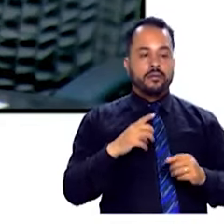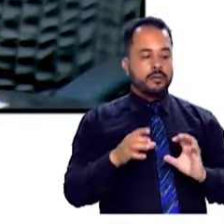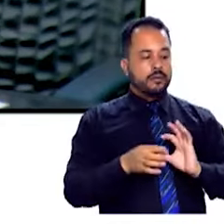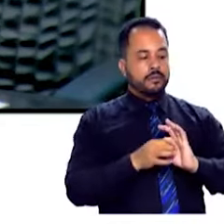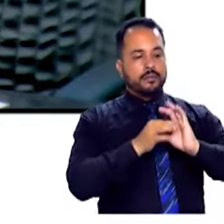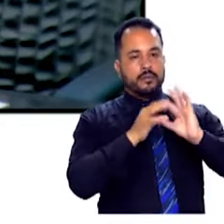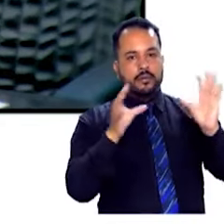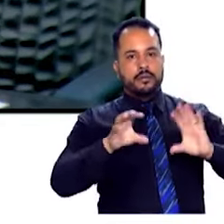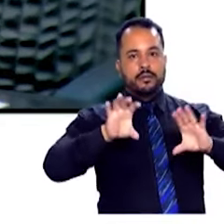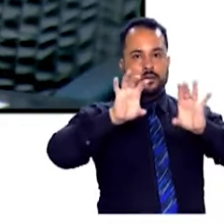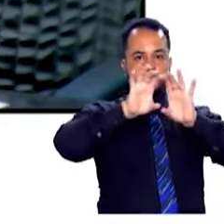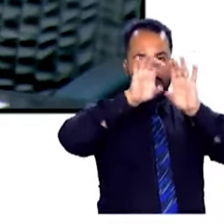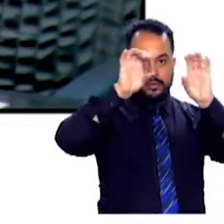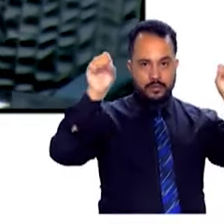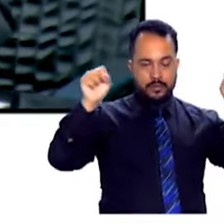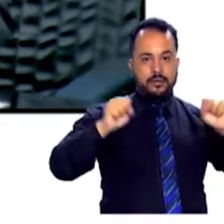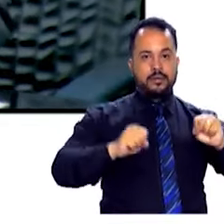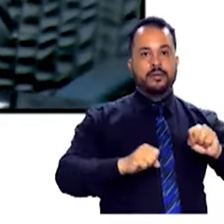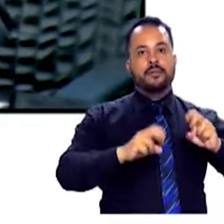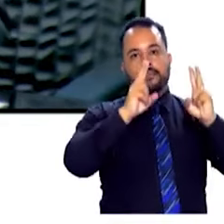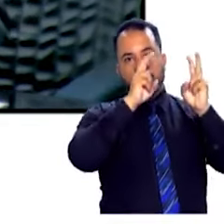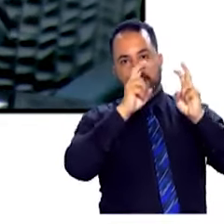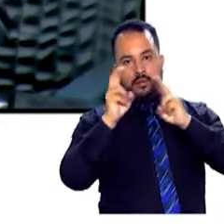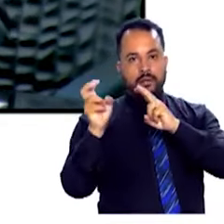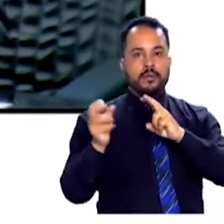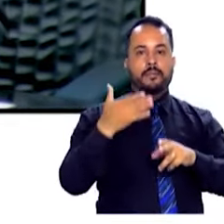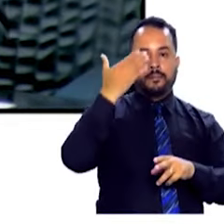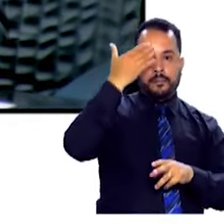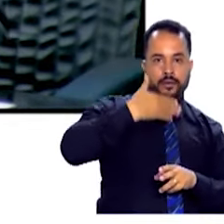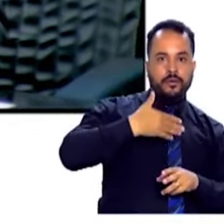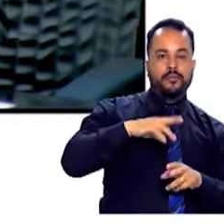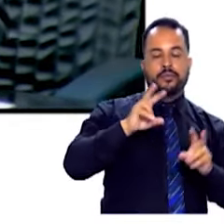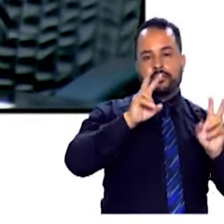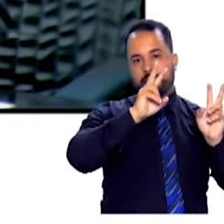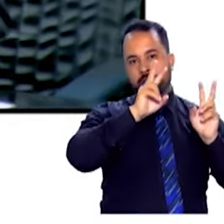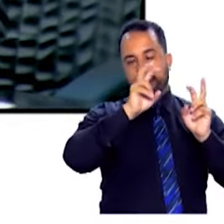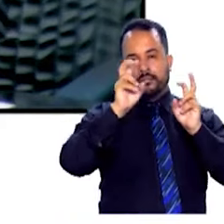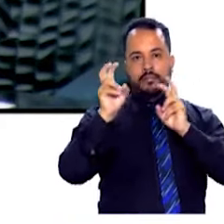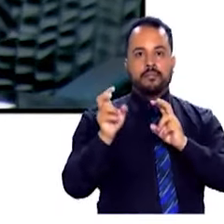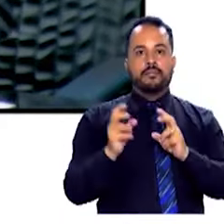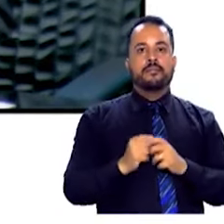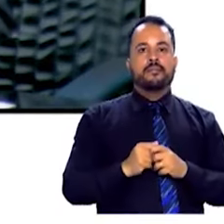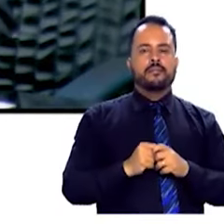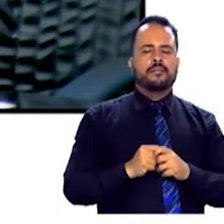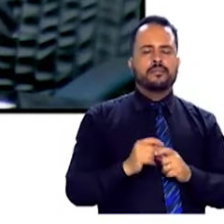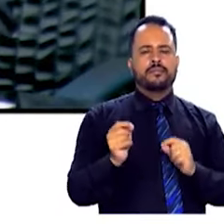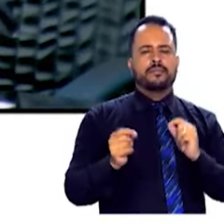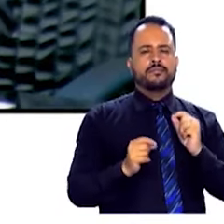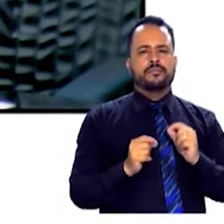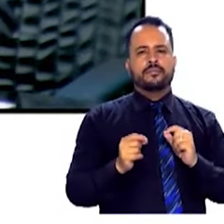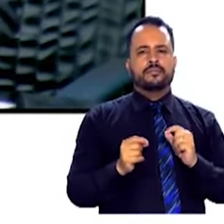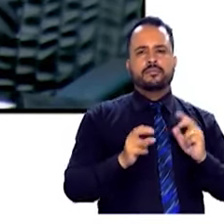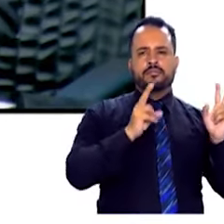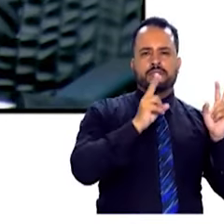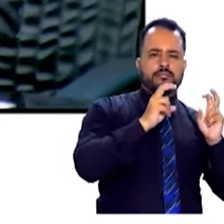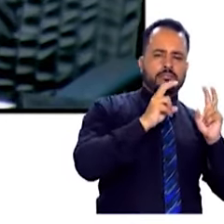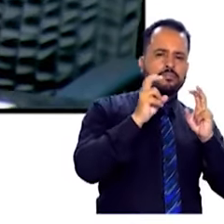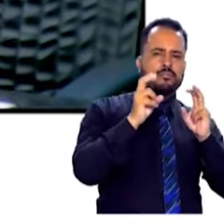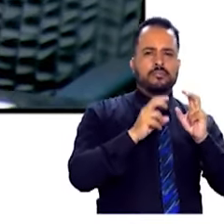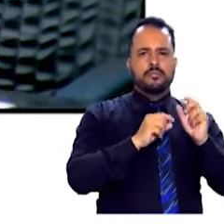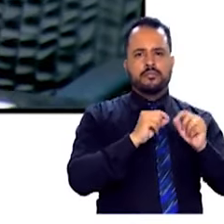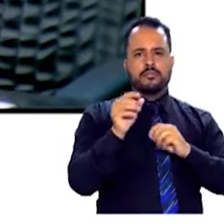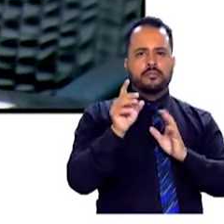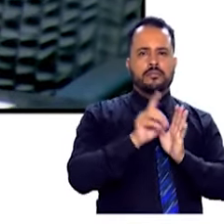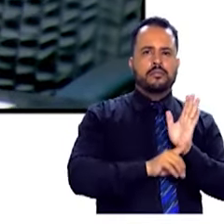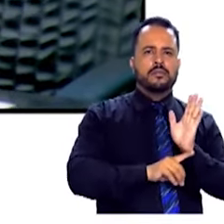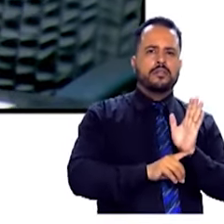recursos sobre matéria de fato sobre matéria de prova eh sobre eh questões de de direito comum